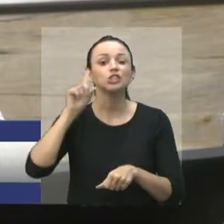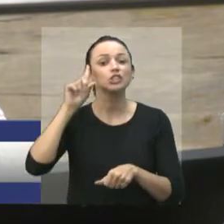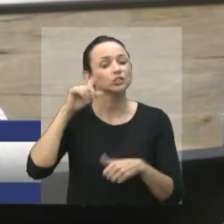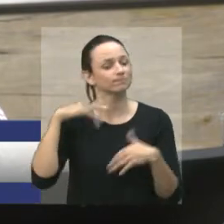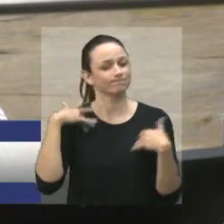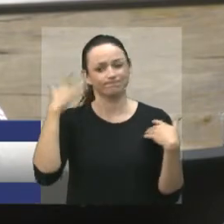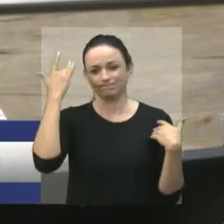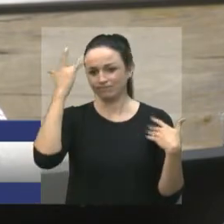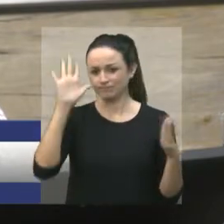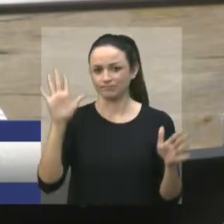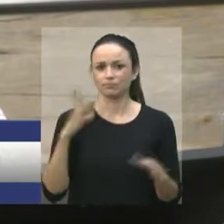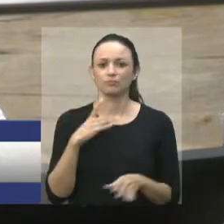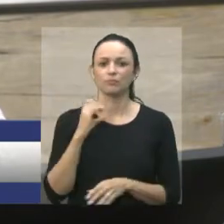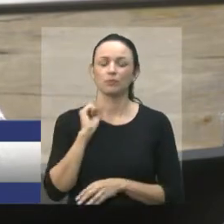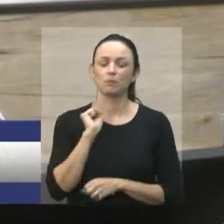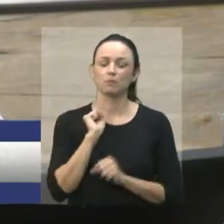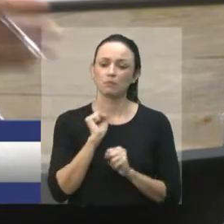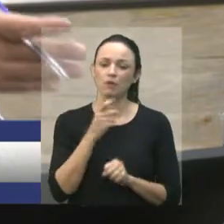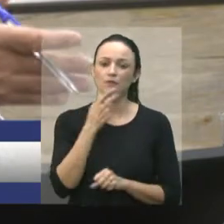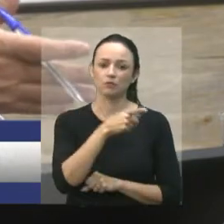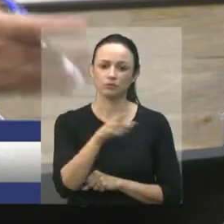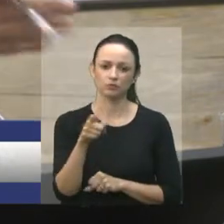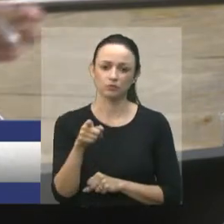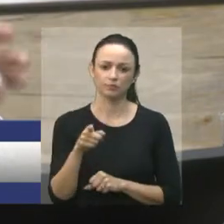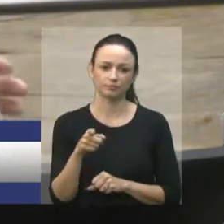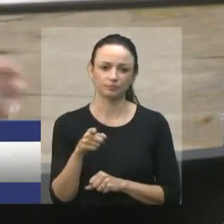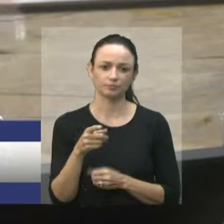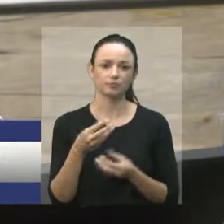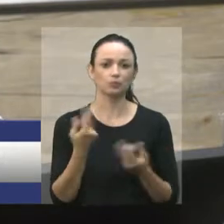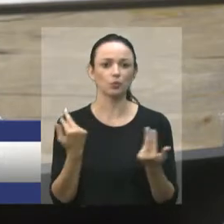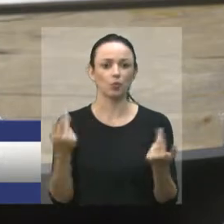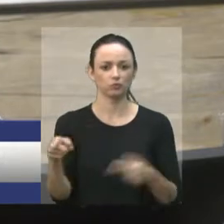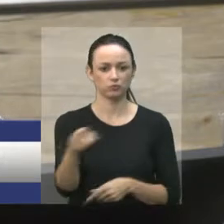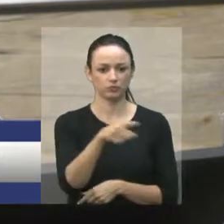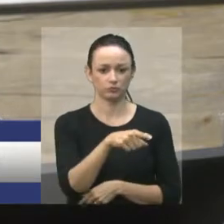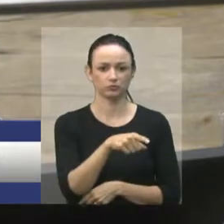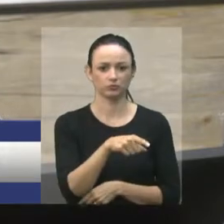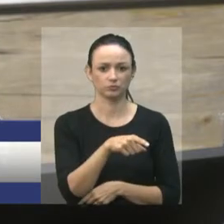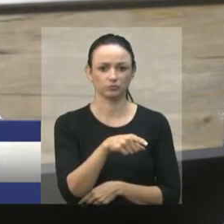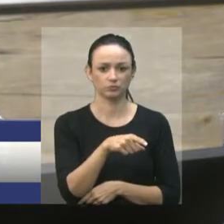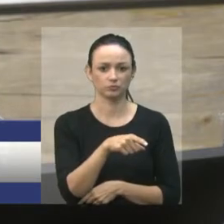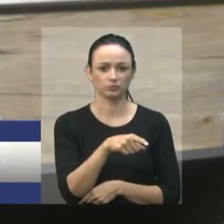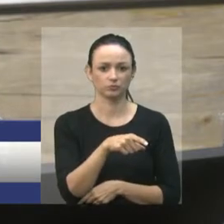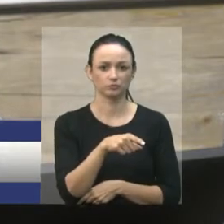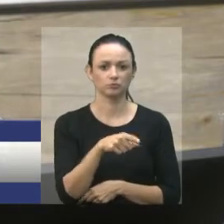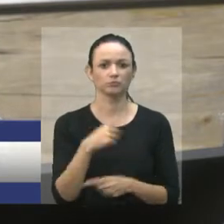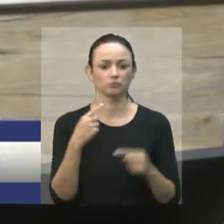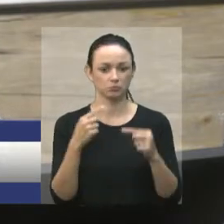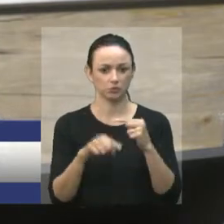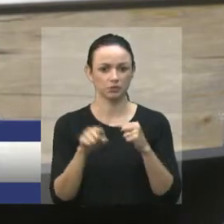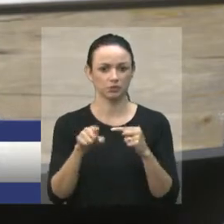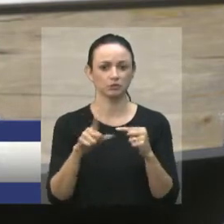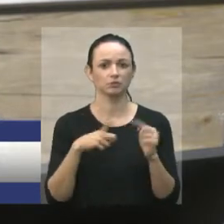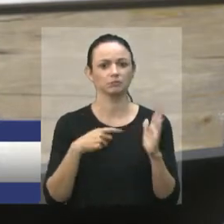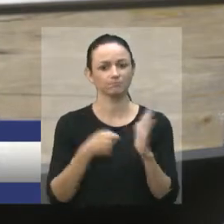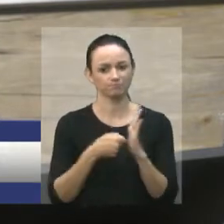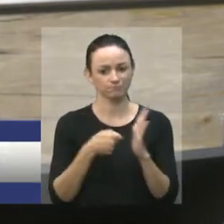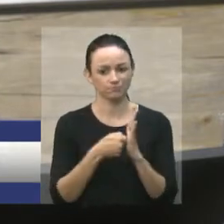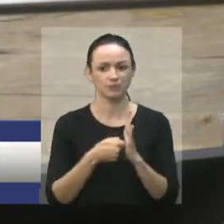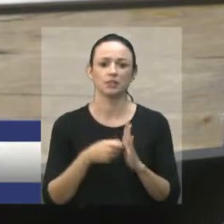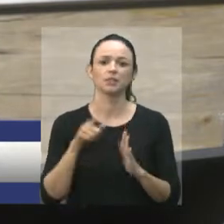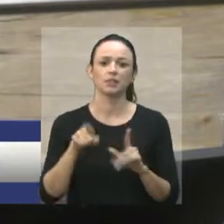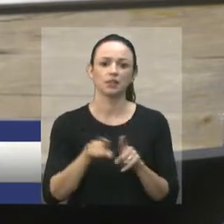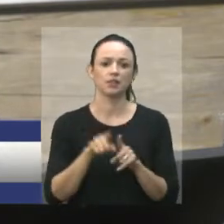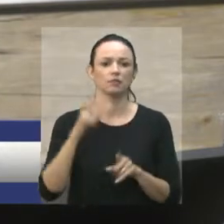que eu posso dizer para os senhores é que, como vocês estão aqui como oposição para estar cutucando, muitas vezes, como